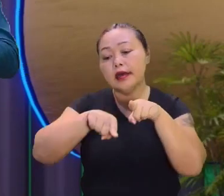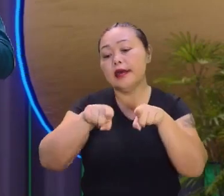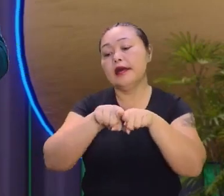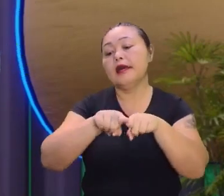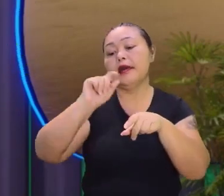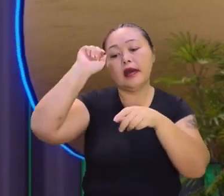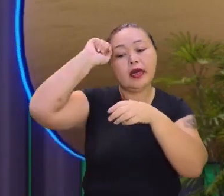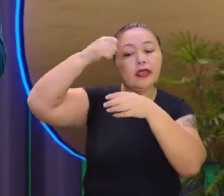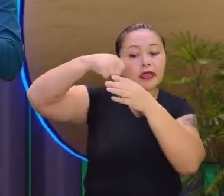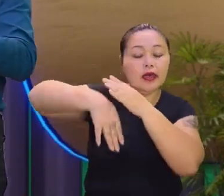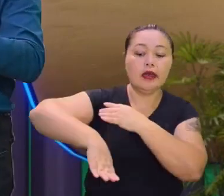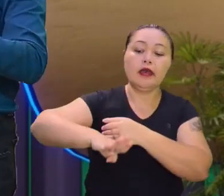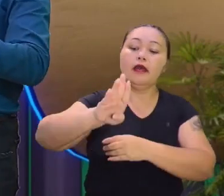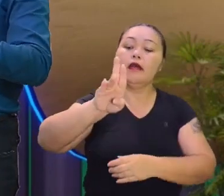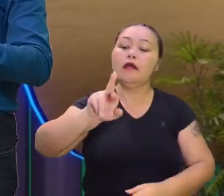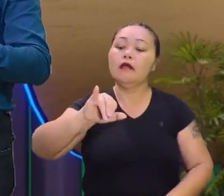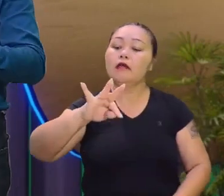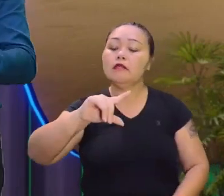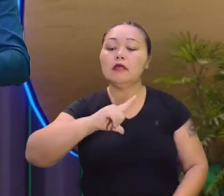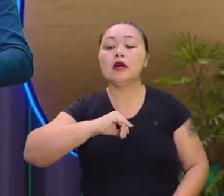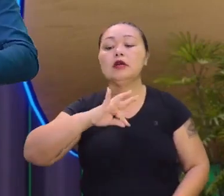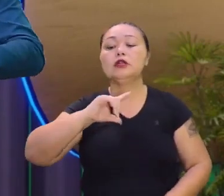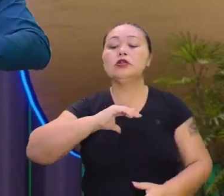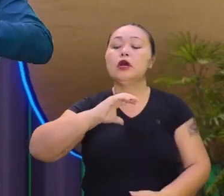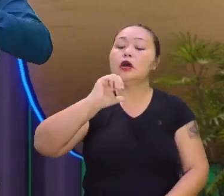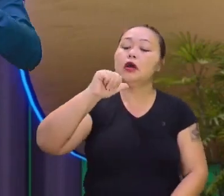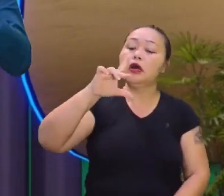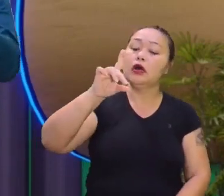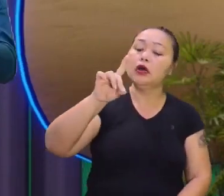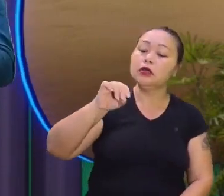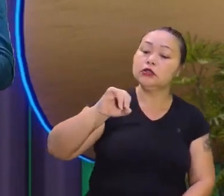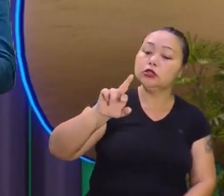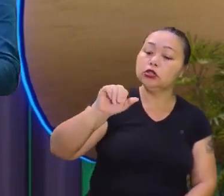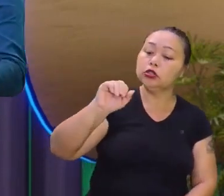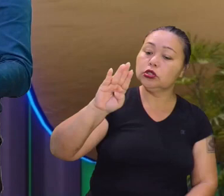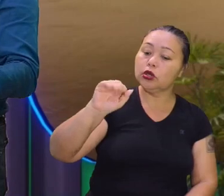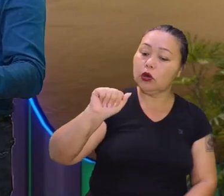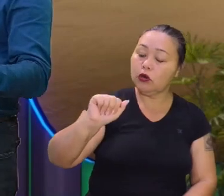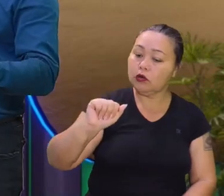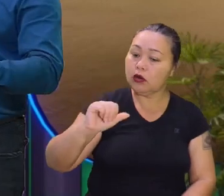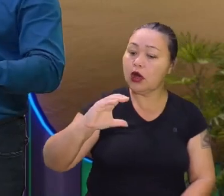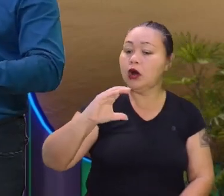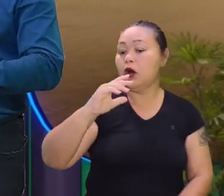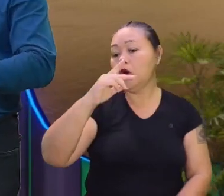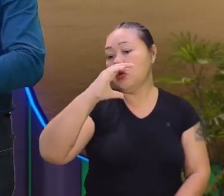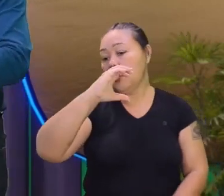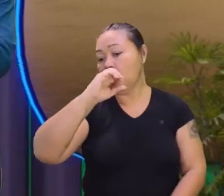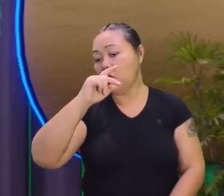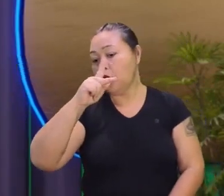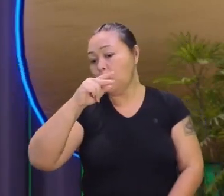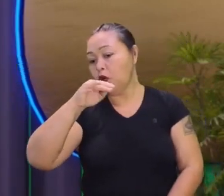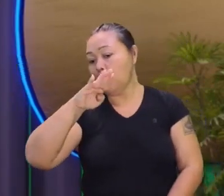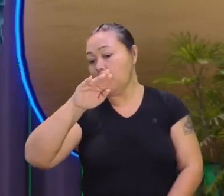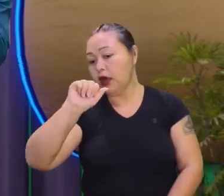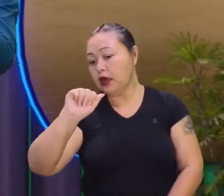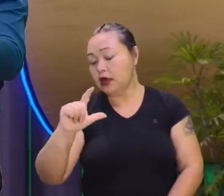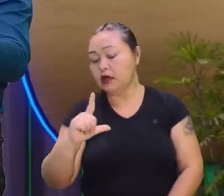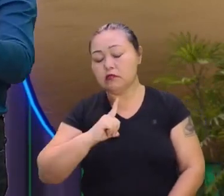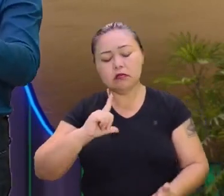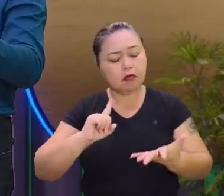com o açaí, com a andiroba, com a copaíba. Então, são